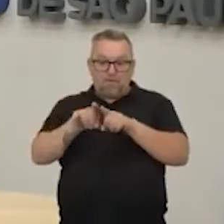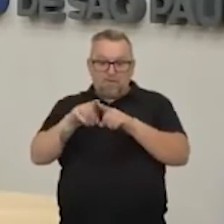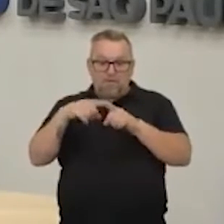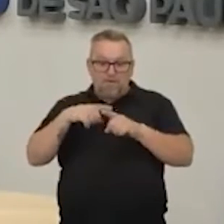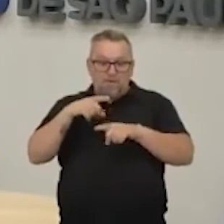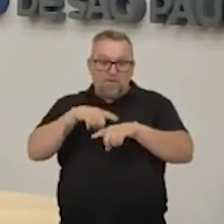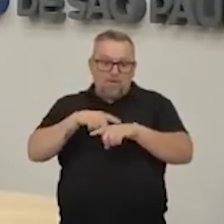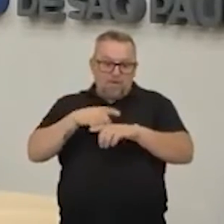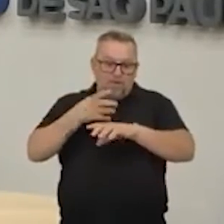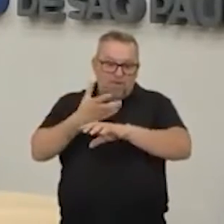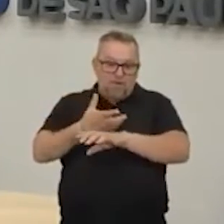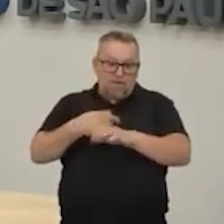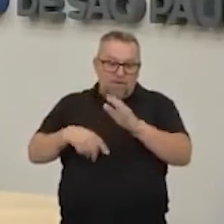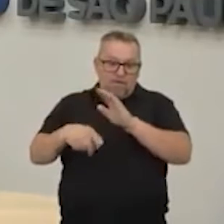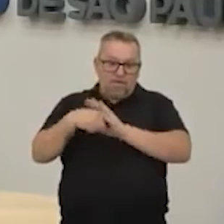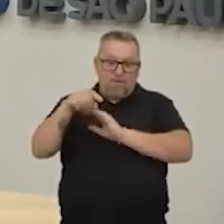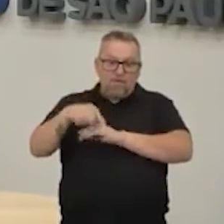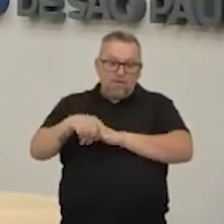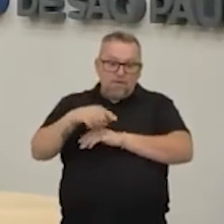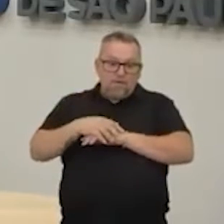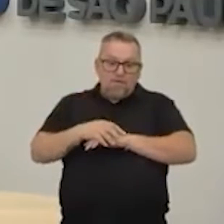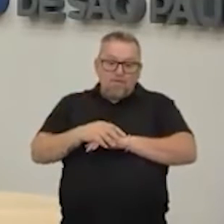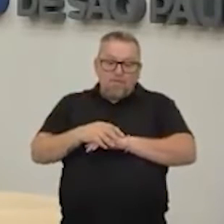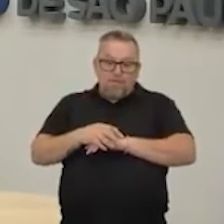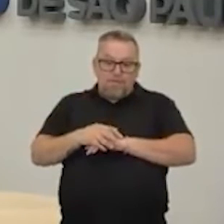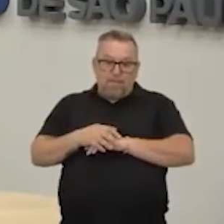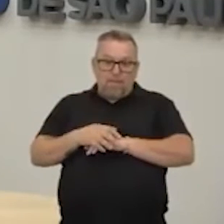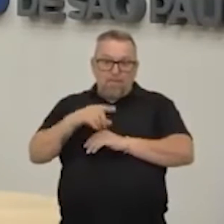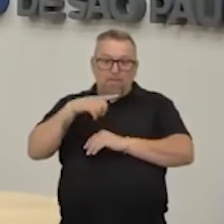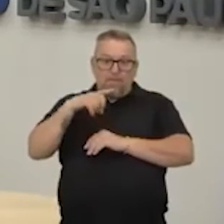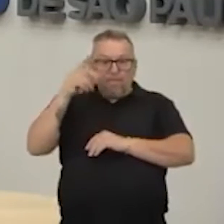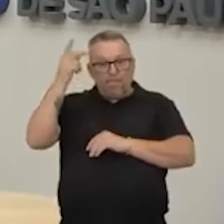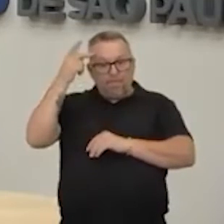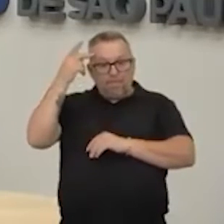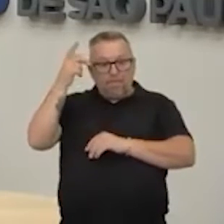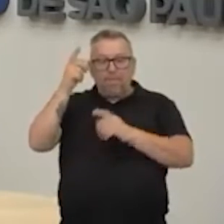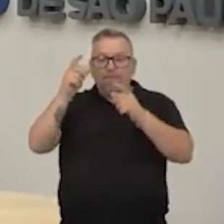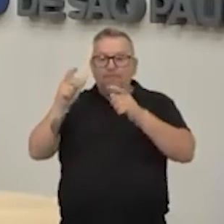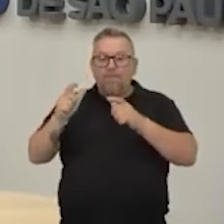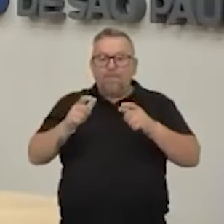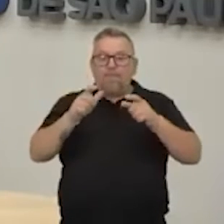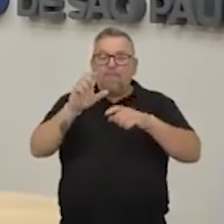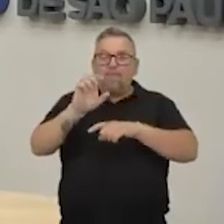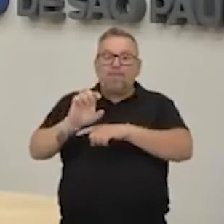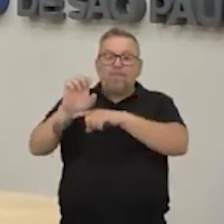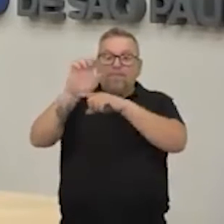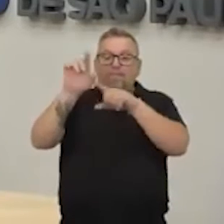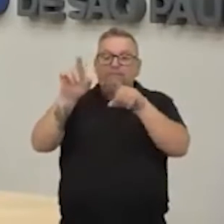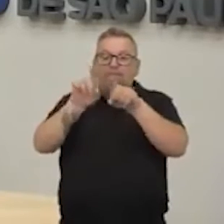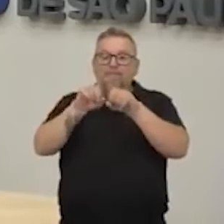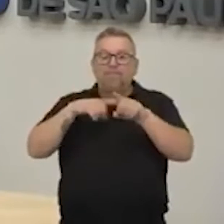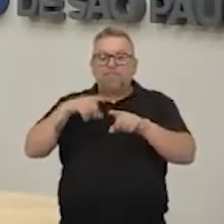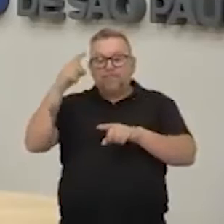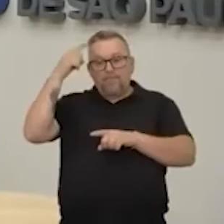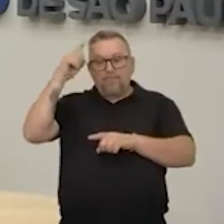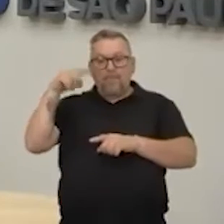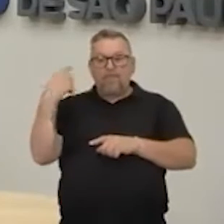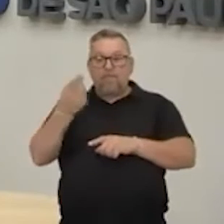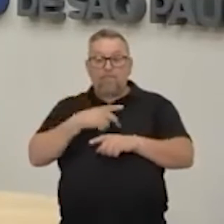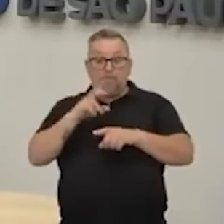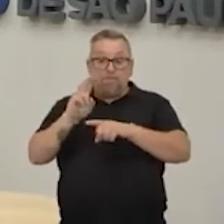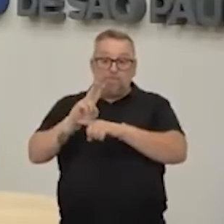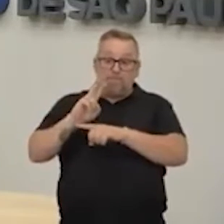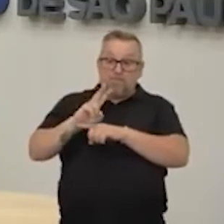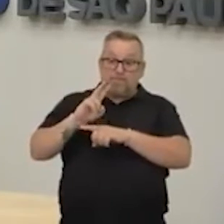de seca mesmo, principalmente aqui no estado de São Paulo e outras regiões, né? A gente tem que pensar, né, como é que nós tratamos